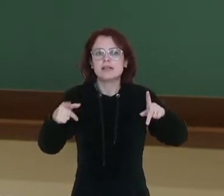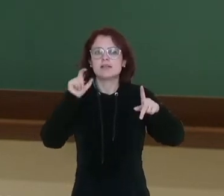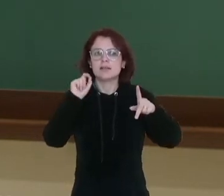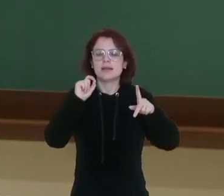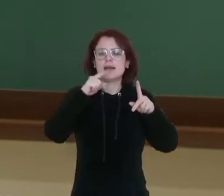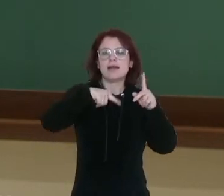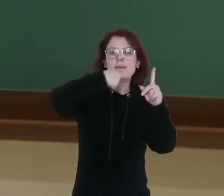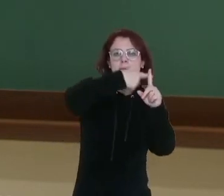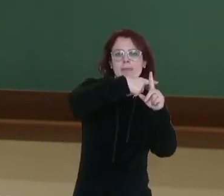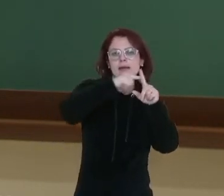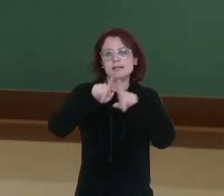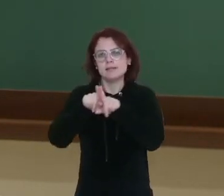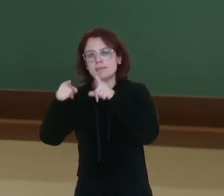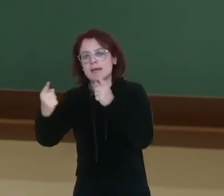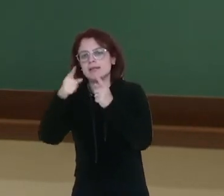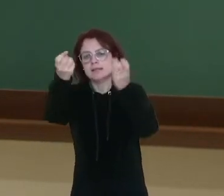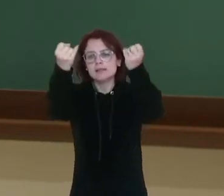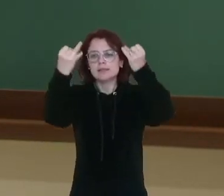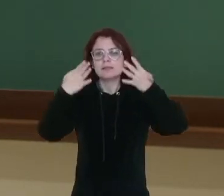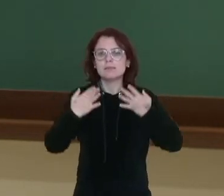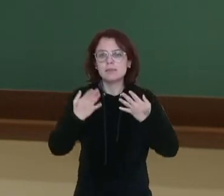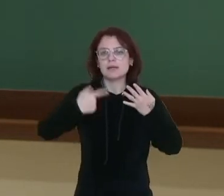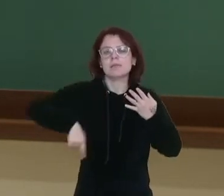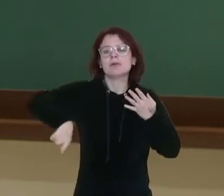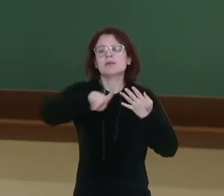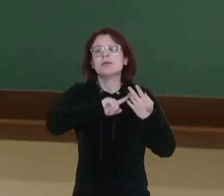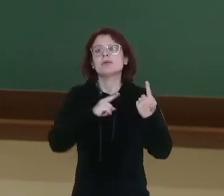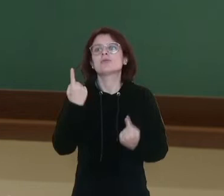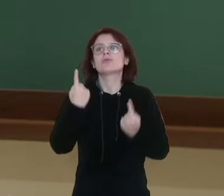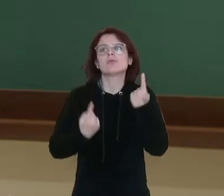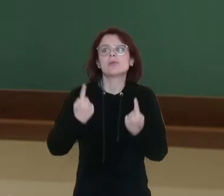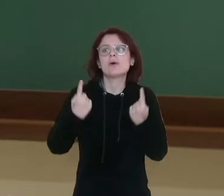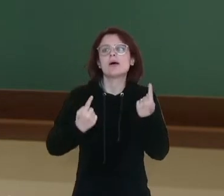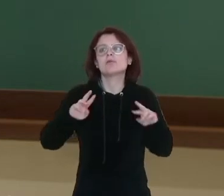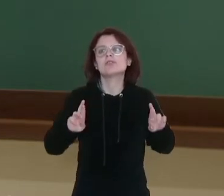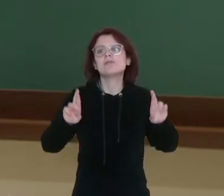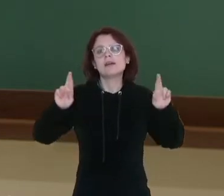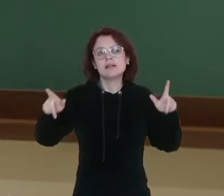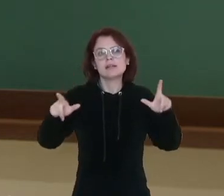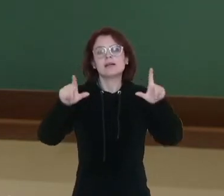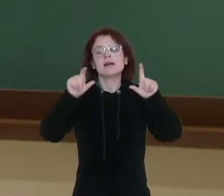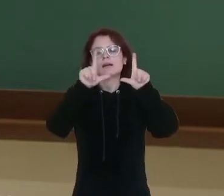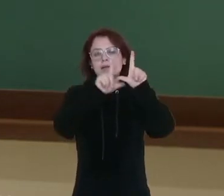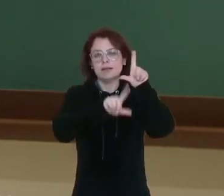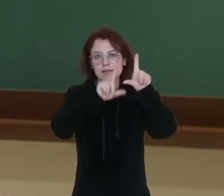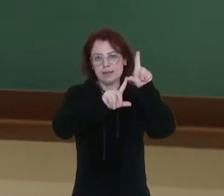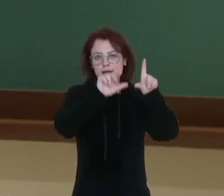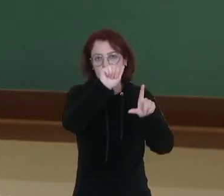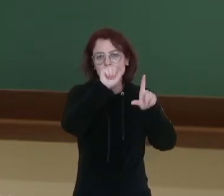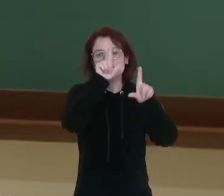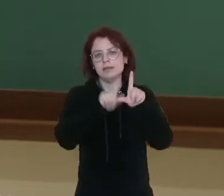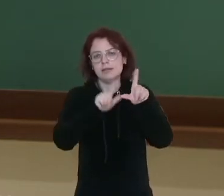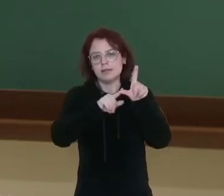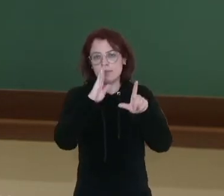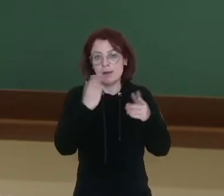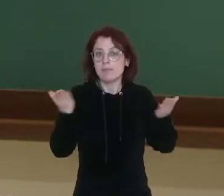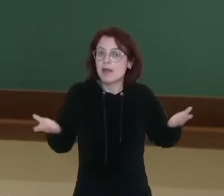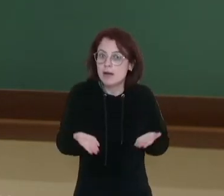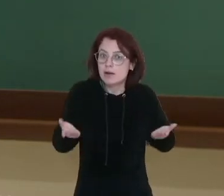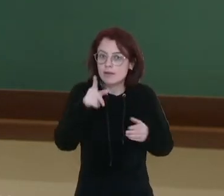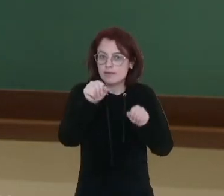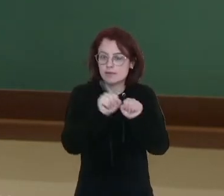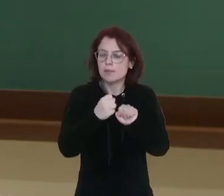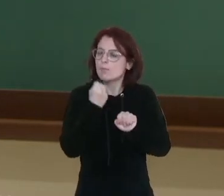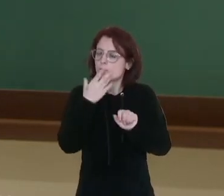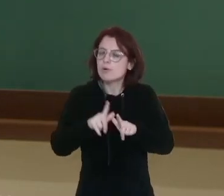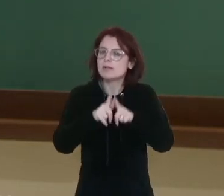vão tentar buscar explicar para nós, né, a diferença entre a frase da letra A e a frase da letra B. Mãos à obra e boa